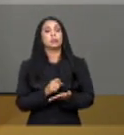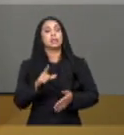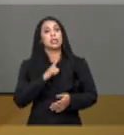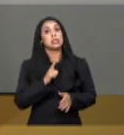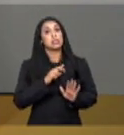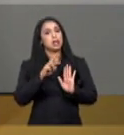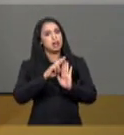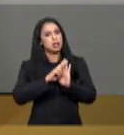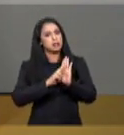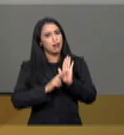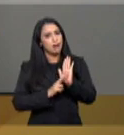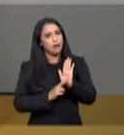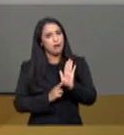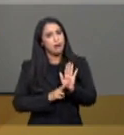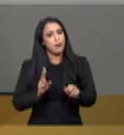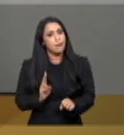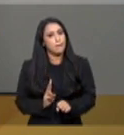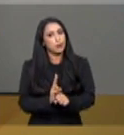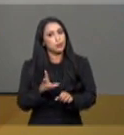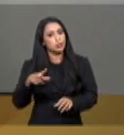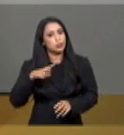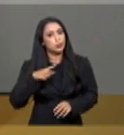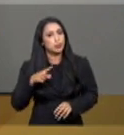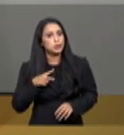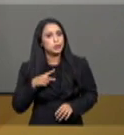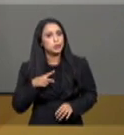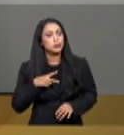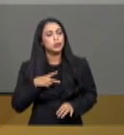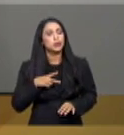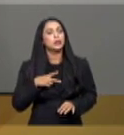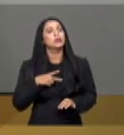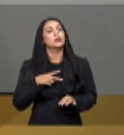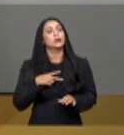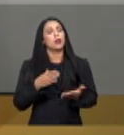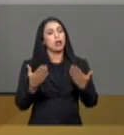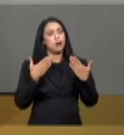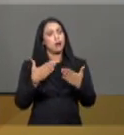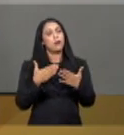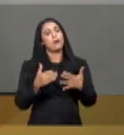como regra a proteger o particular em face do poder público,